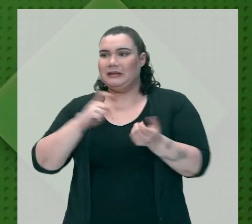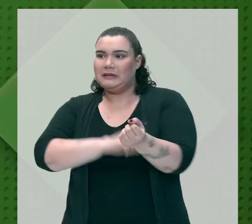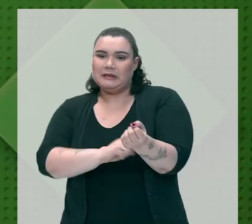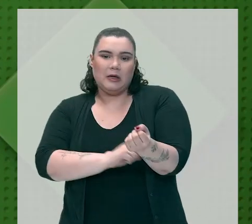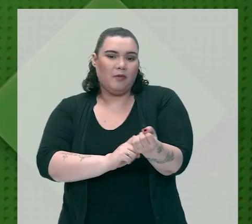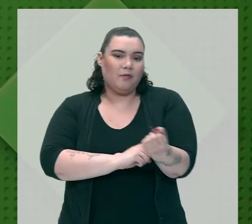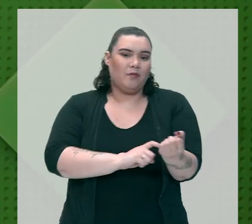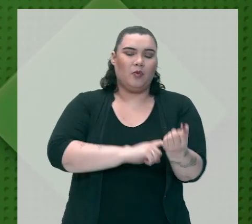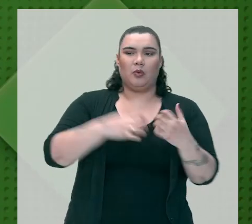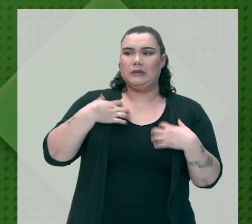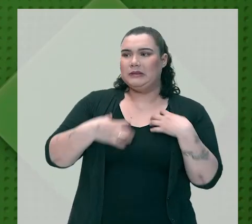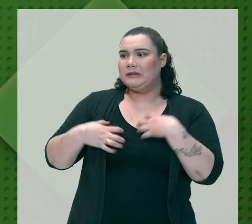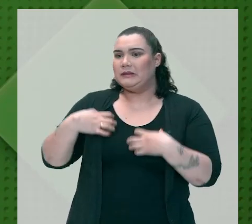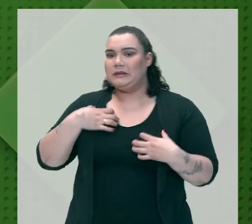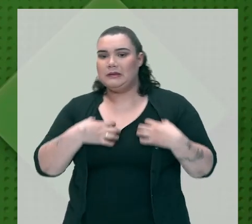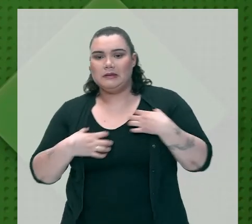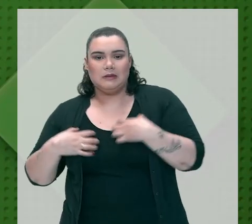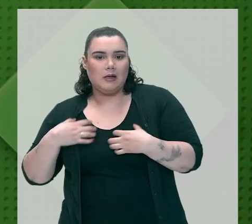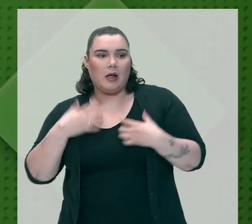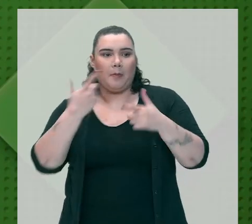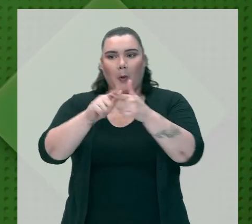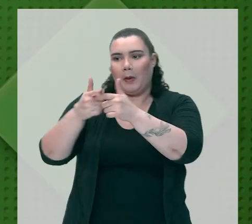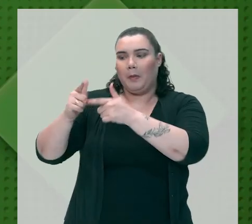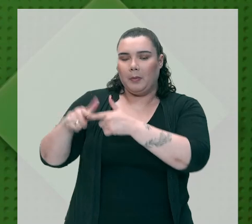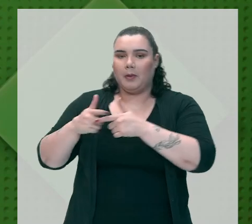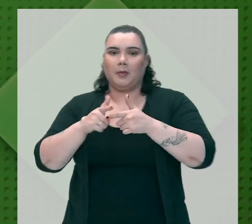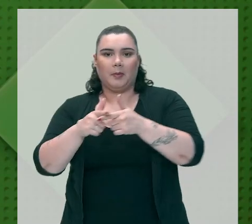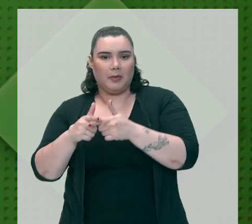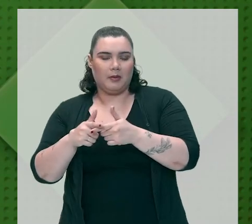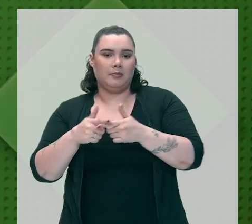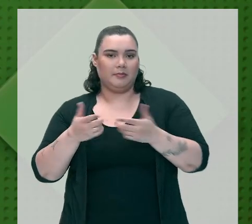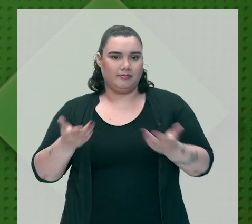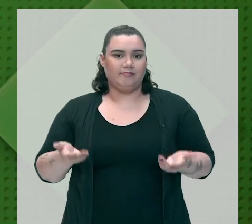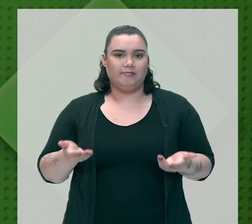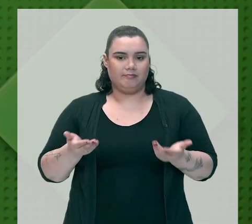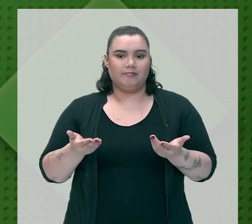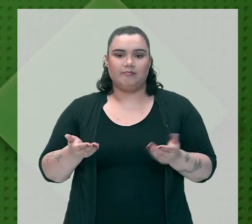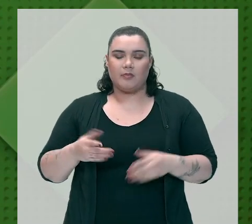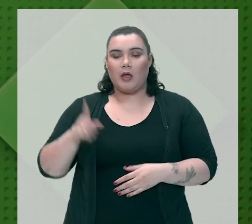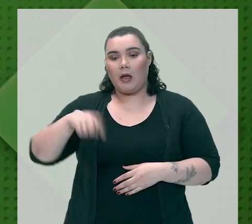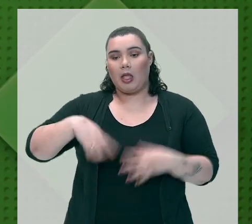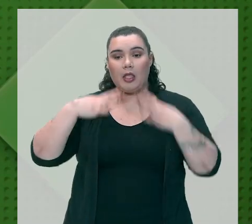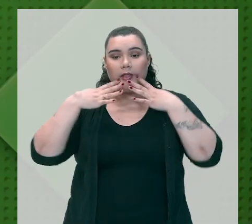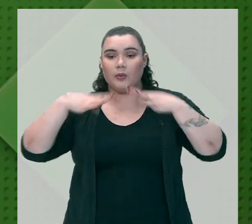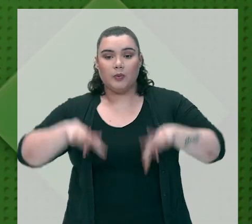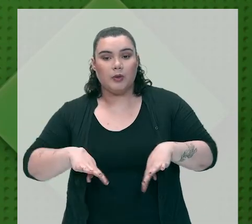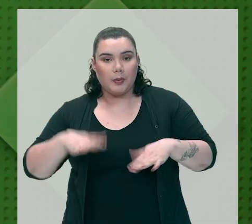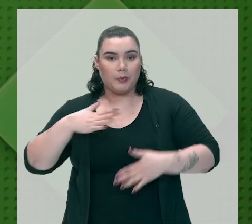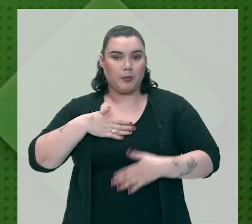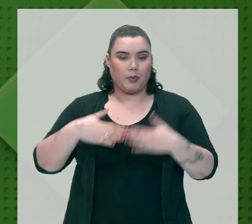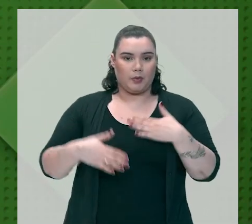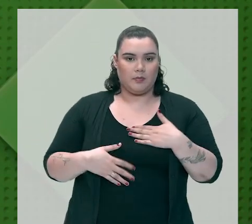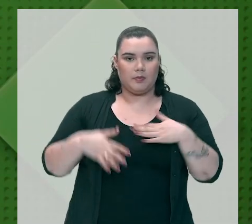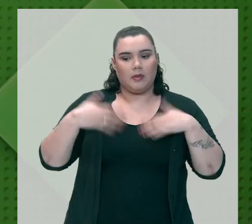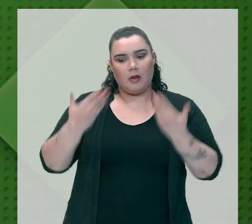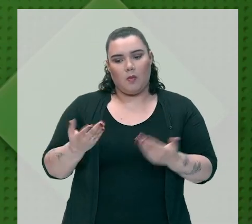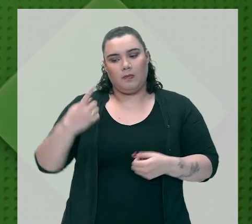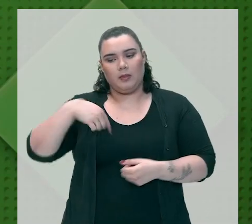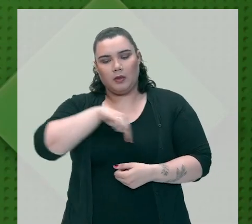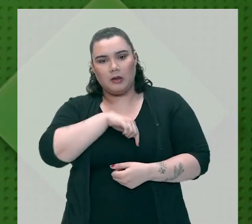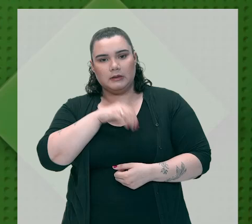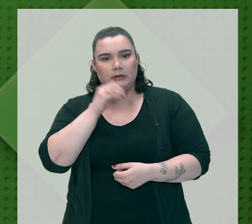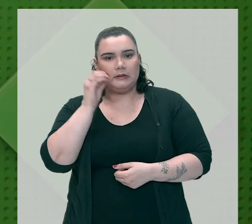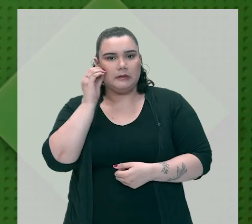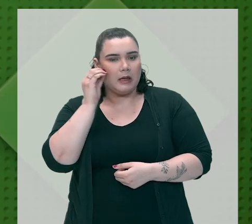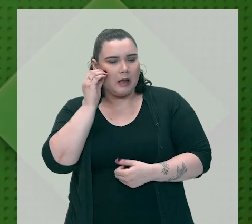estressado, o seu corpo está produzindo ali situações para você lidar com essas situações ali do dia a dia, né? Então, são reações normais e cabe ali, às vezes, a